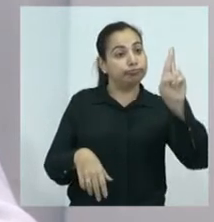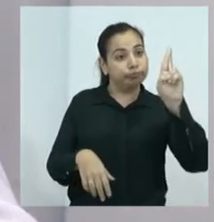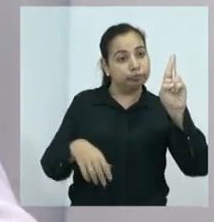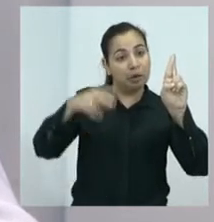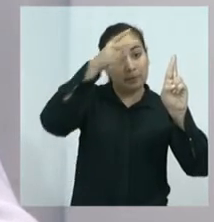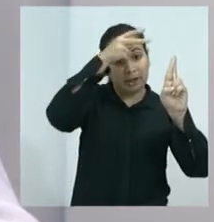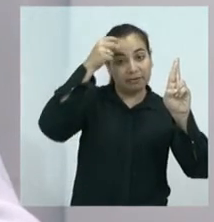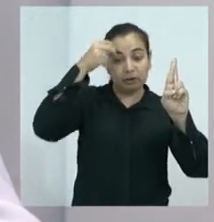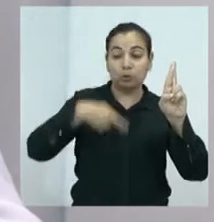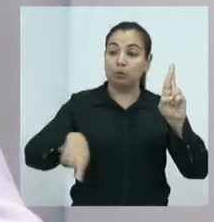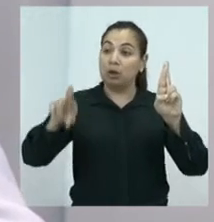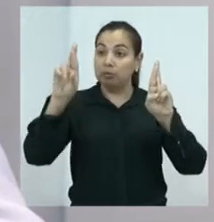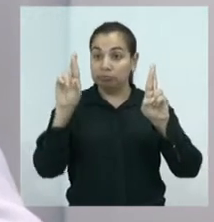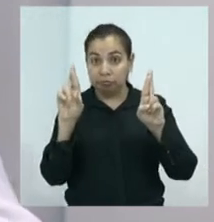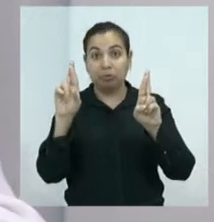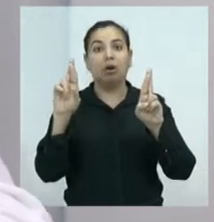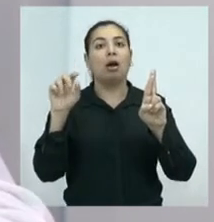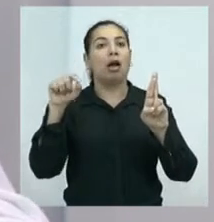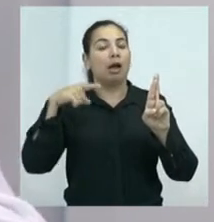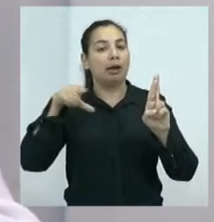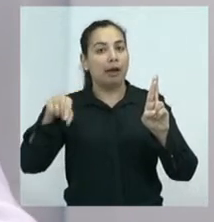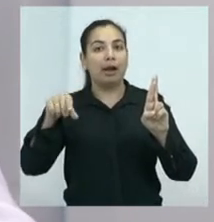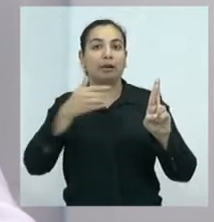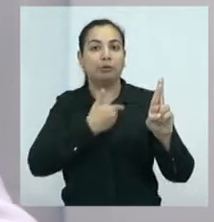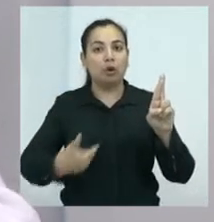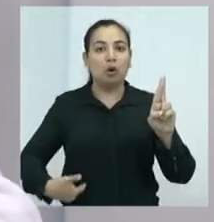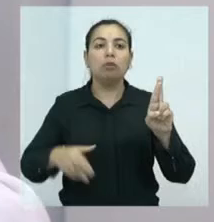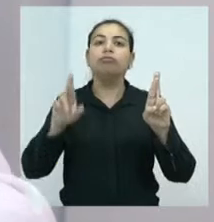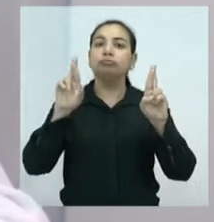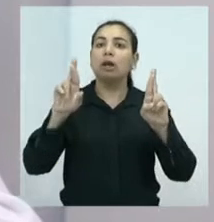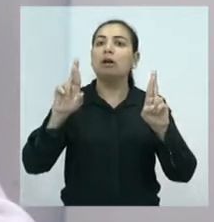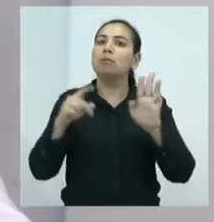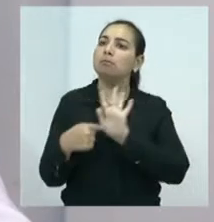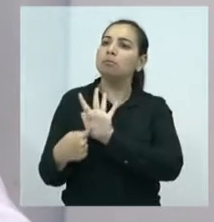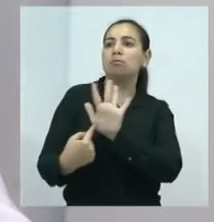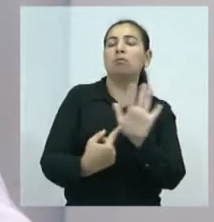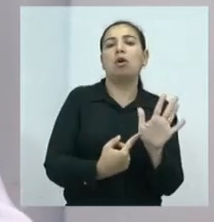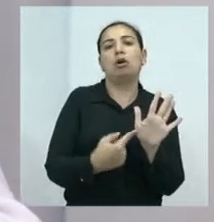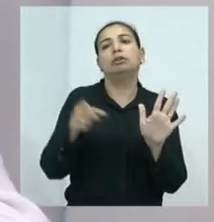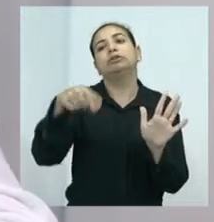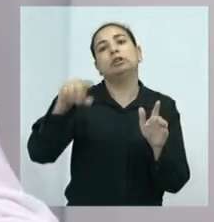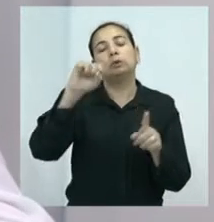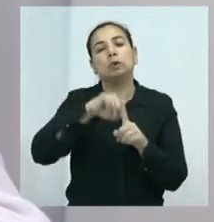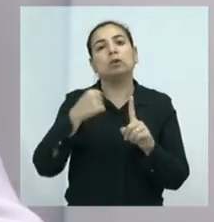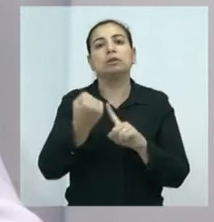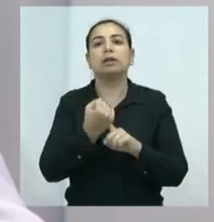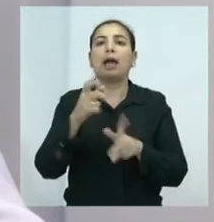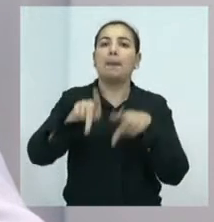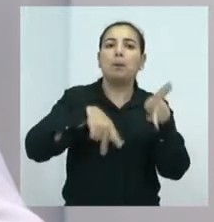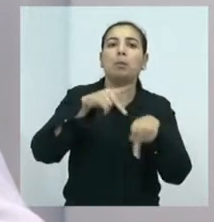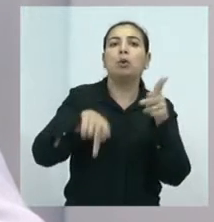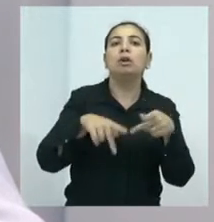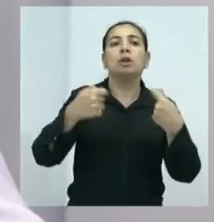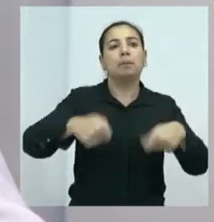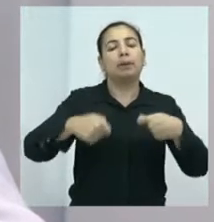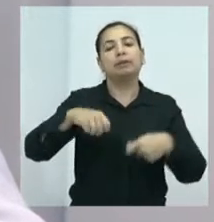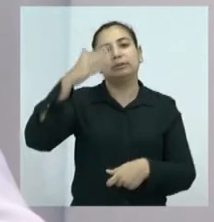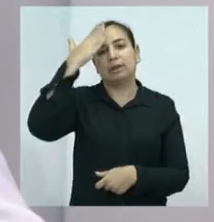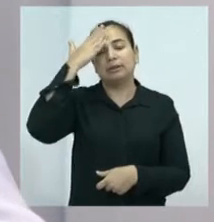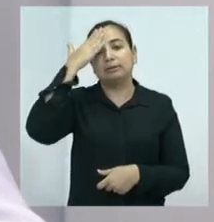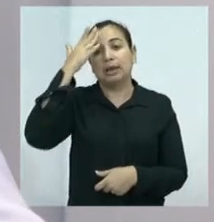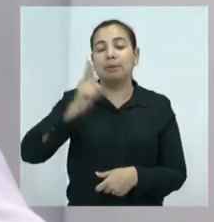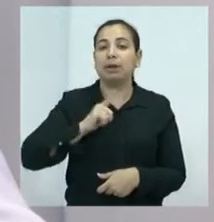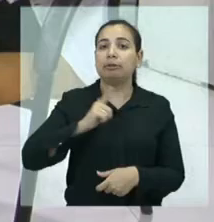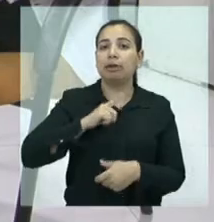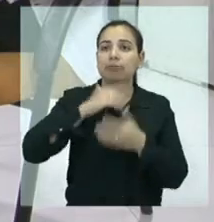contra essas práticas de racismo e de preconceito contra a população negra, ou seja, qualquer que seja a população do